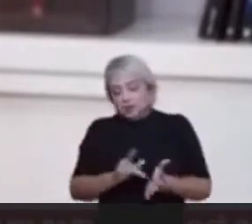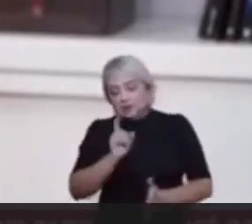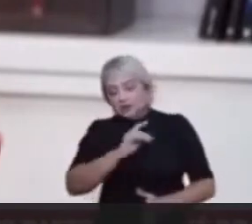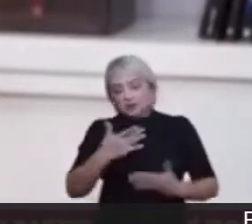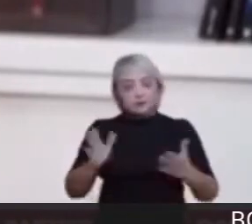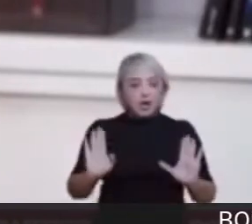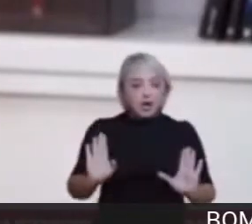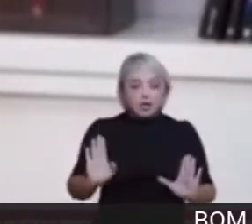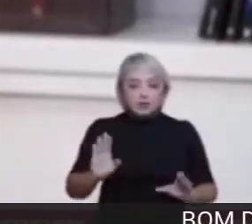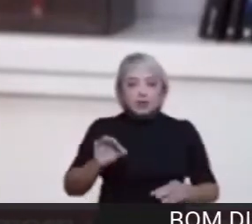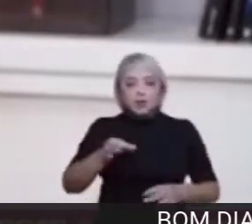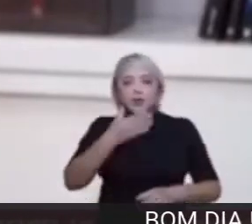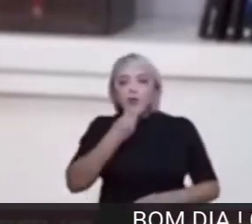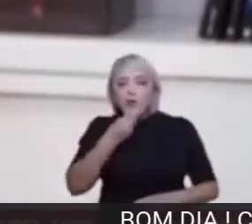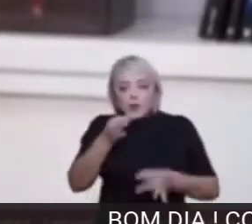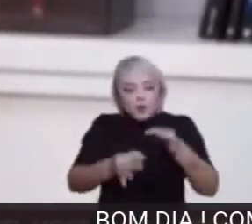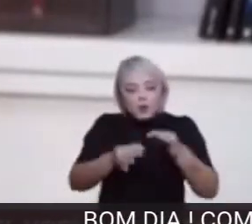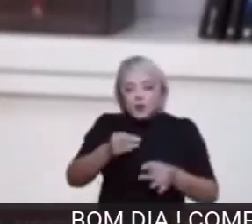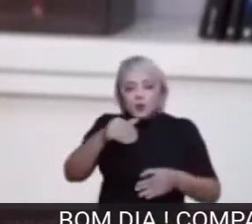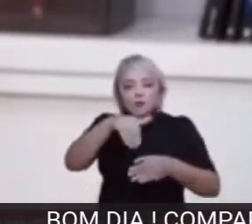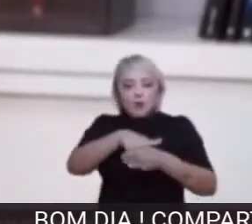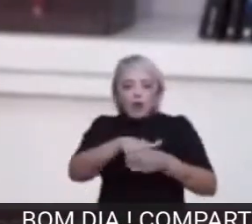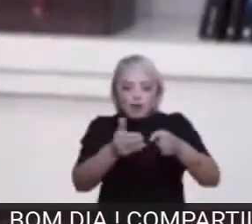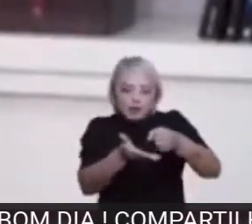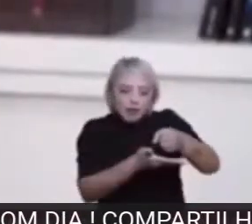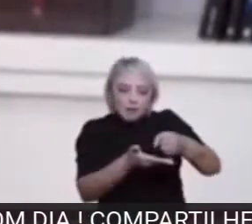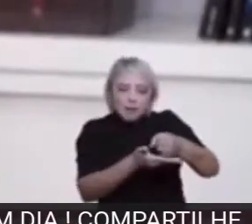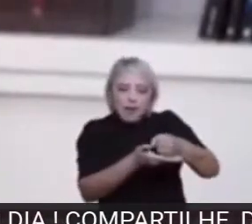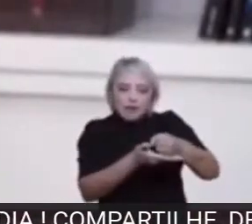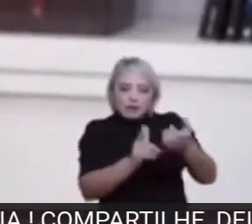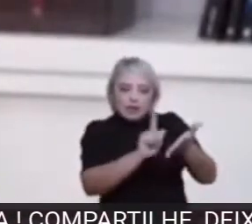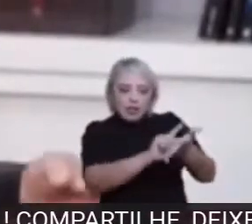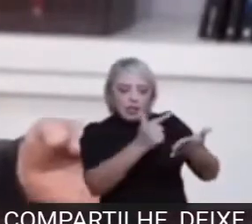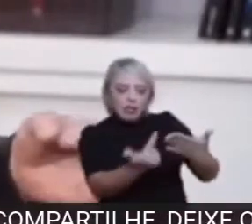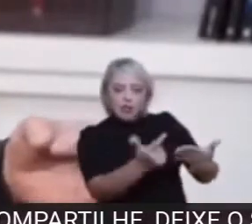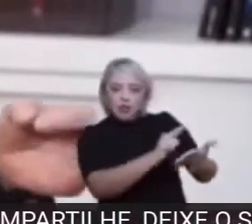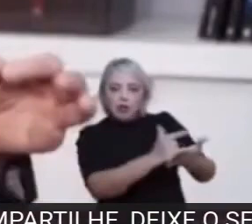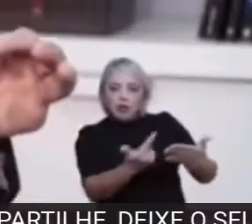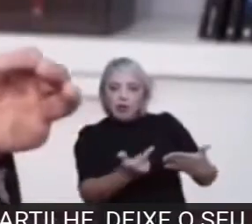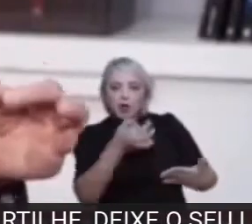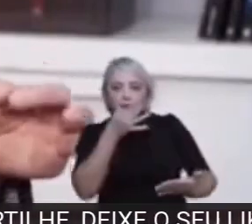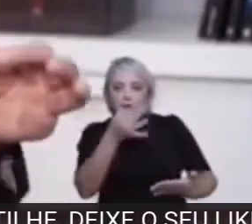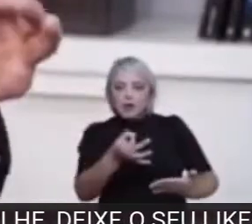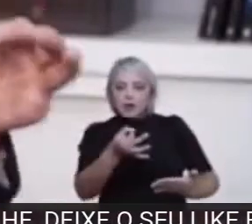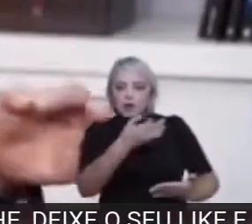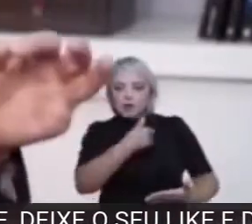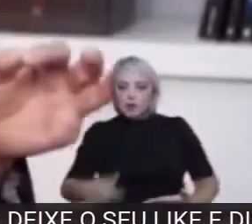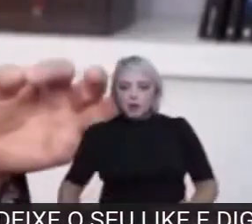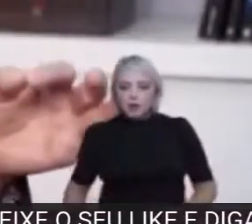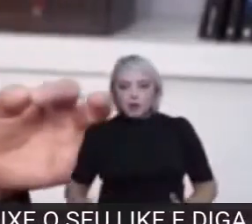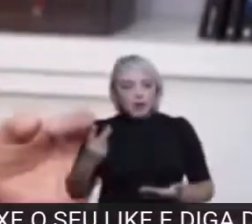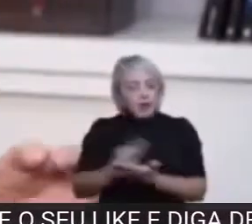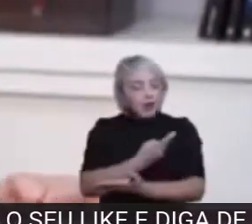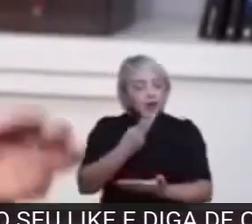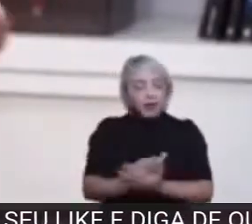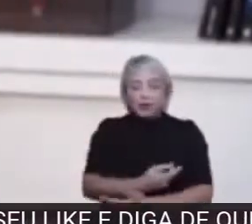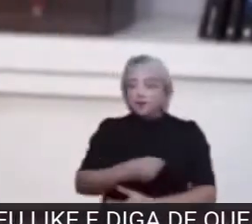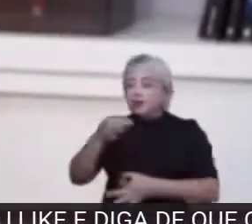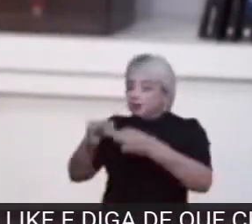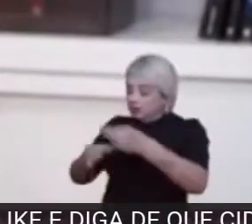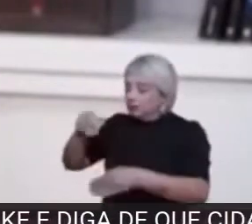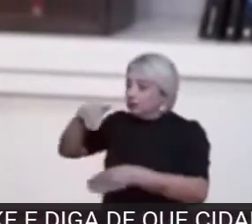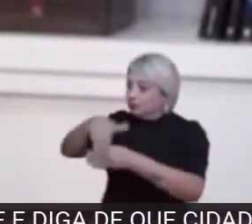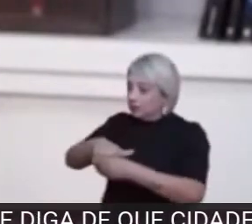nisso. Porque se um juiz for votar com base na opinião pública, está errado. O juiz tem que votar com base nos autos do processo,